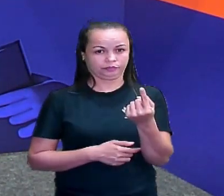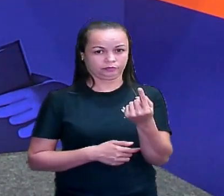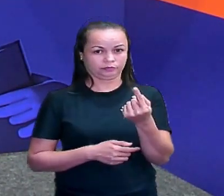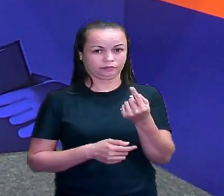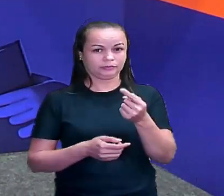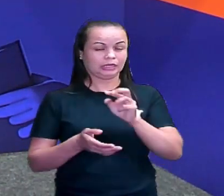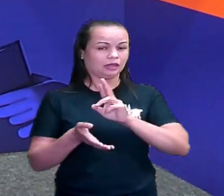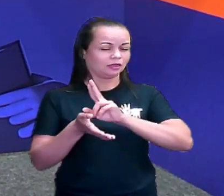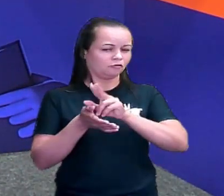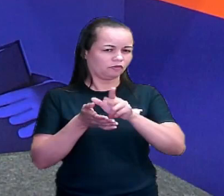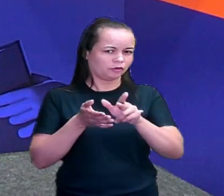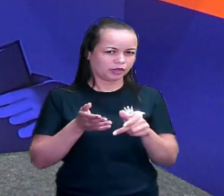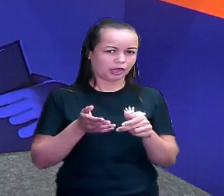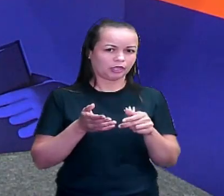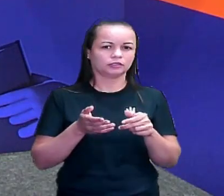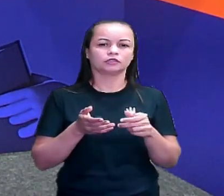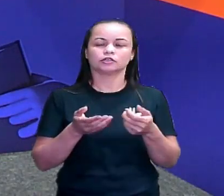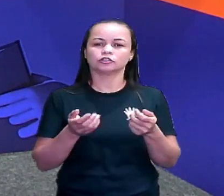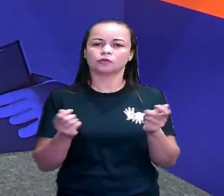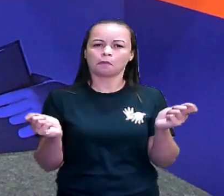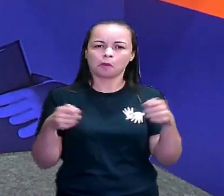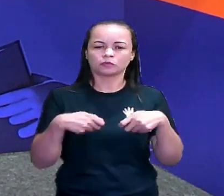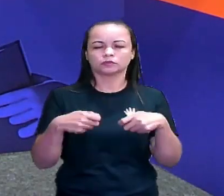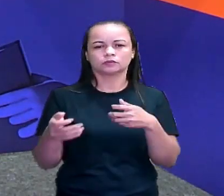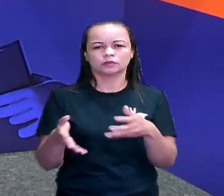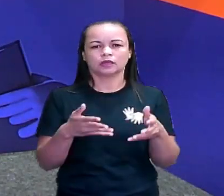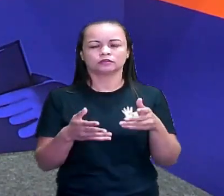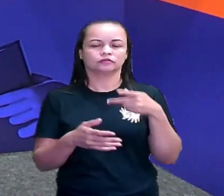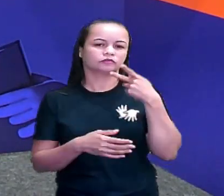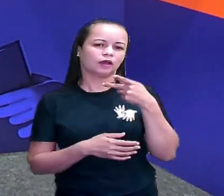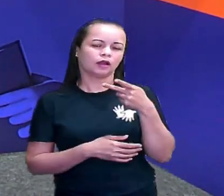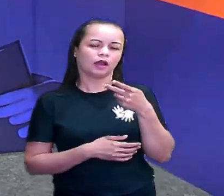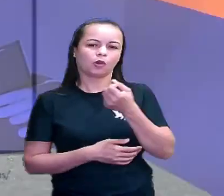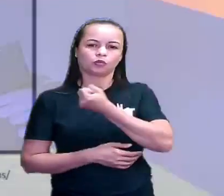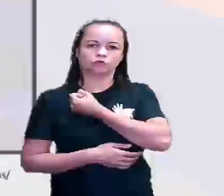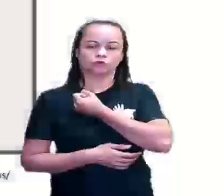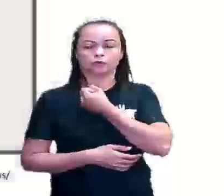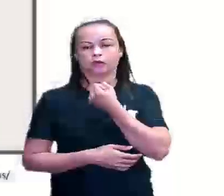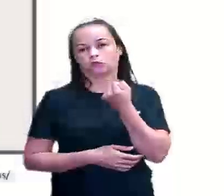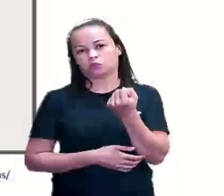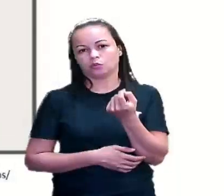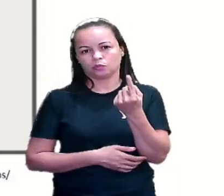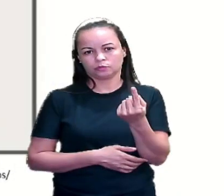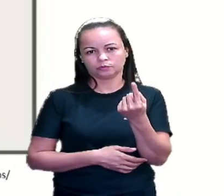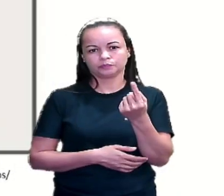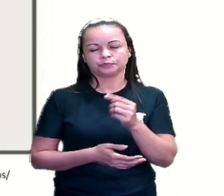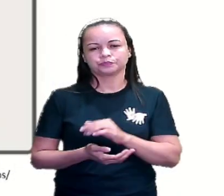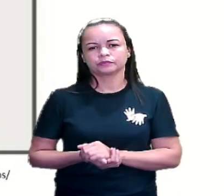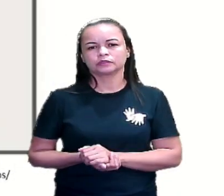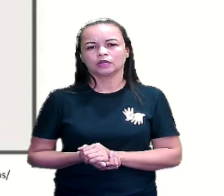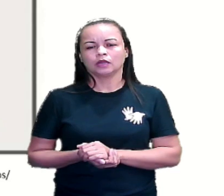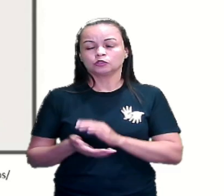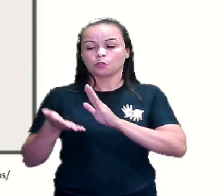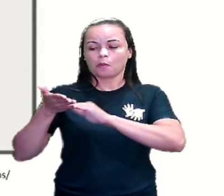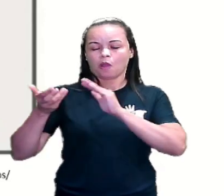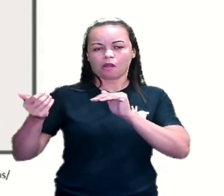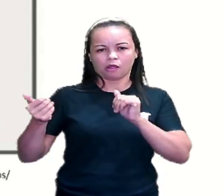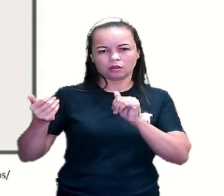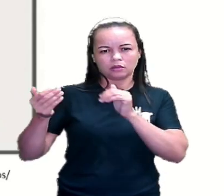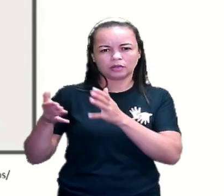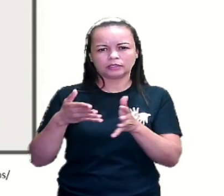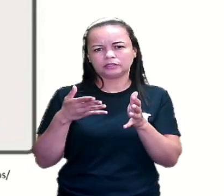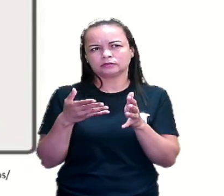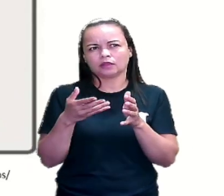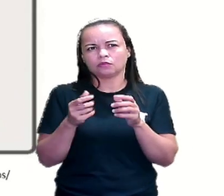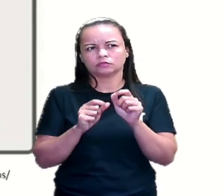diferentes possibilidades de falar o numeral 1 em língua espanhola de acordo com